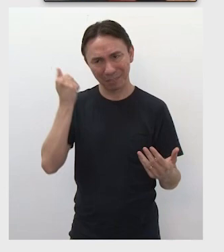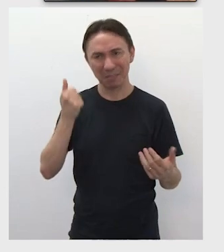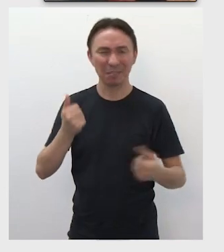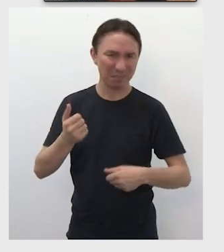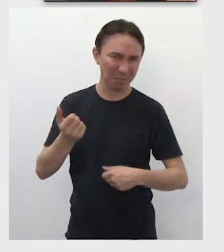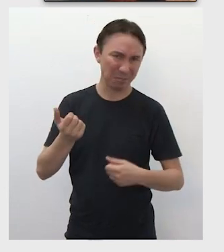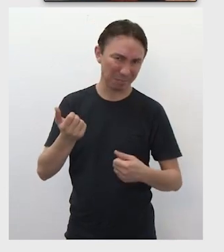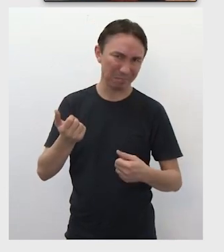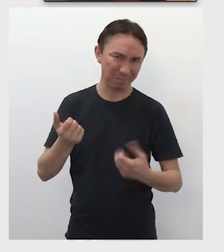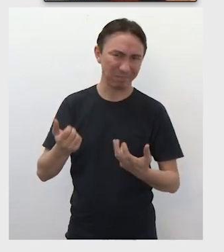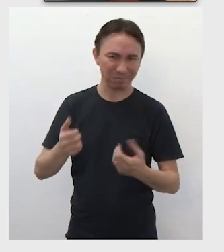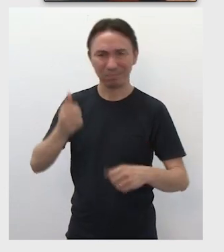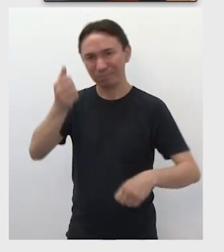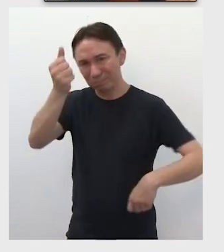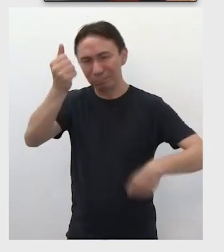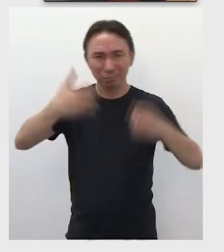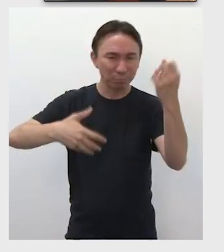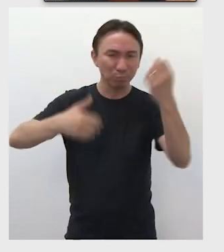bastante